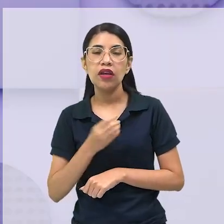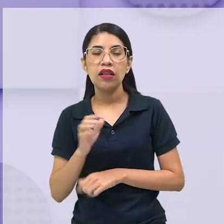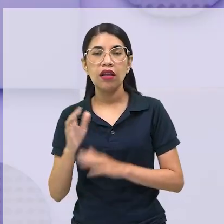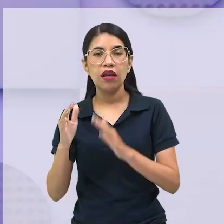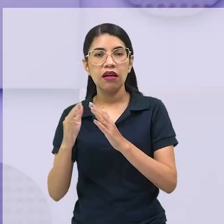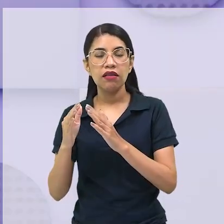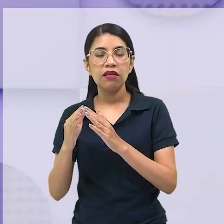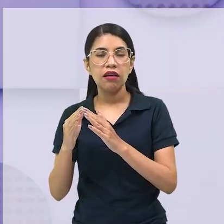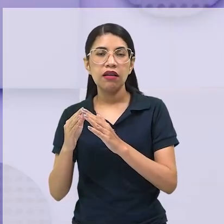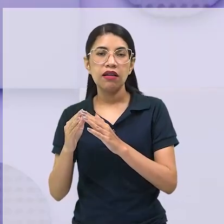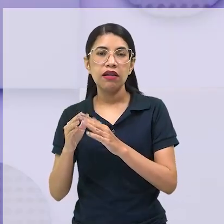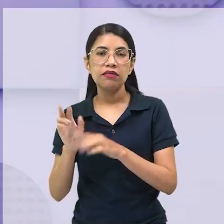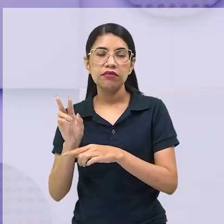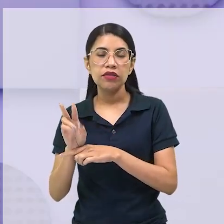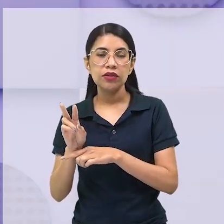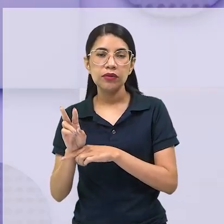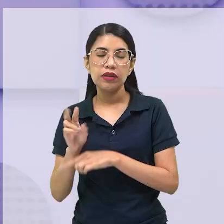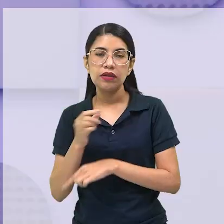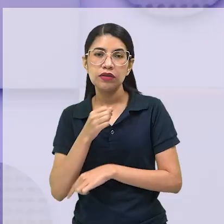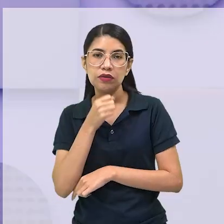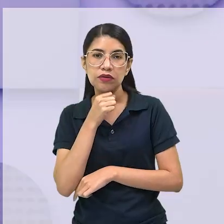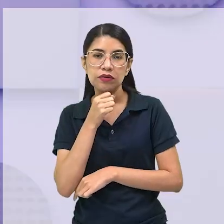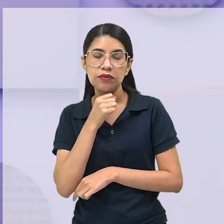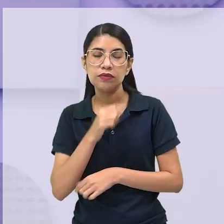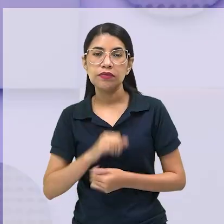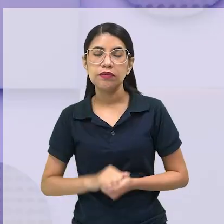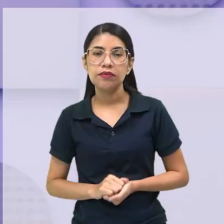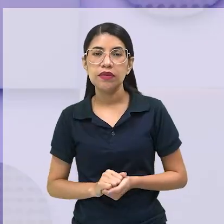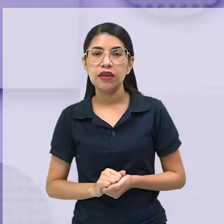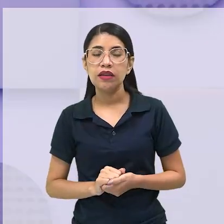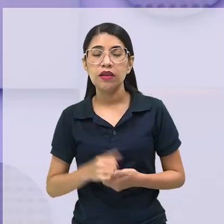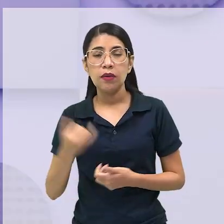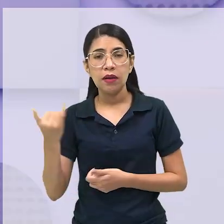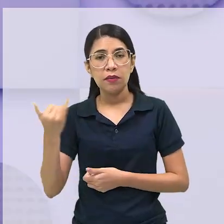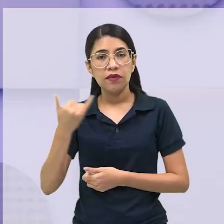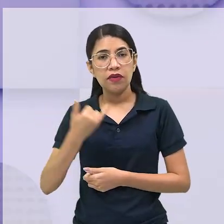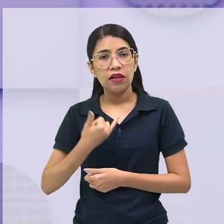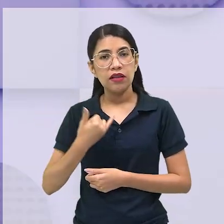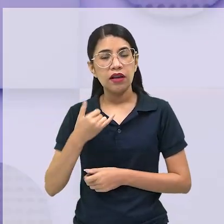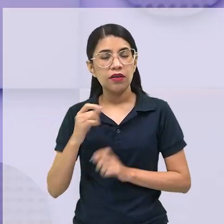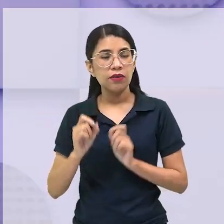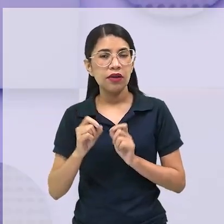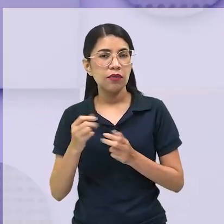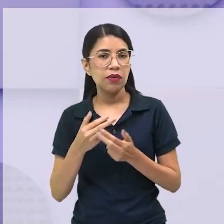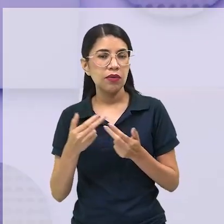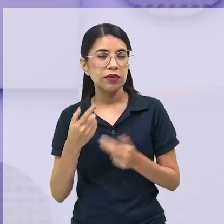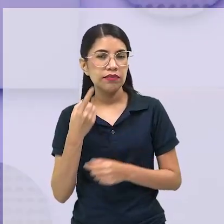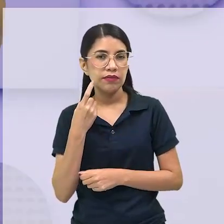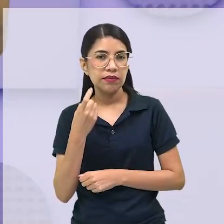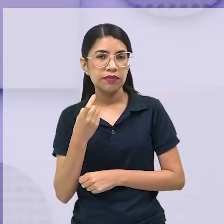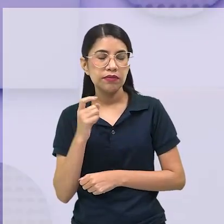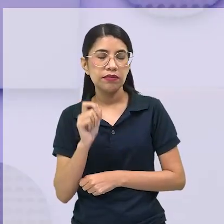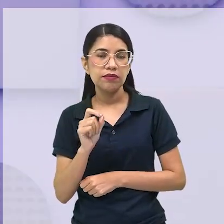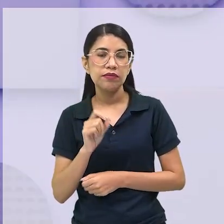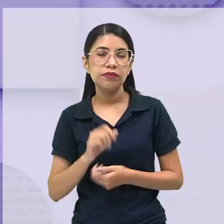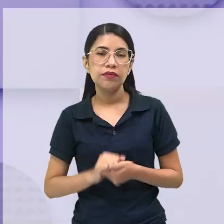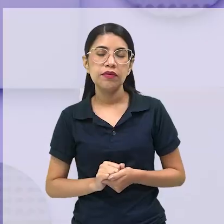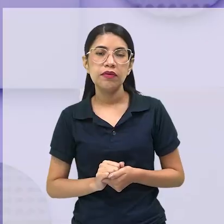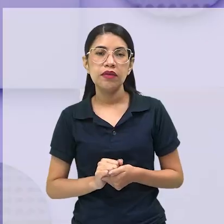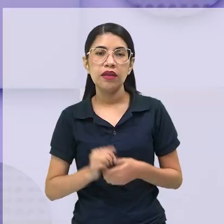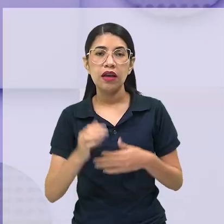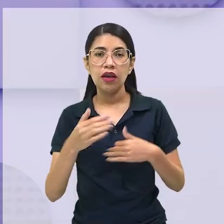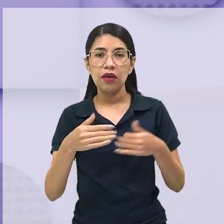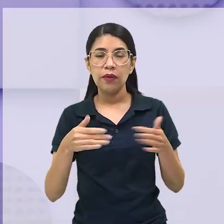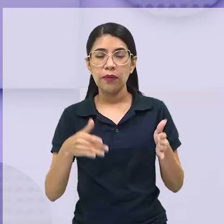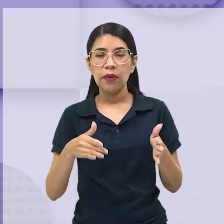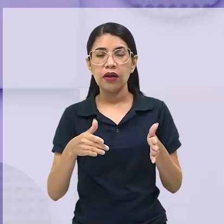por profissionais de saúde. Olha o que eu presenciei uma coisa bem interessante. Num quarto de uma